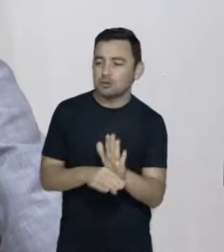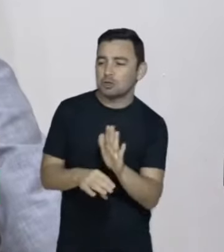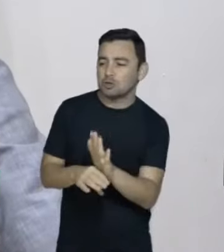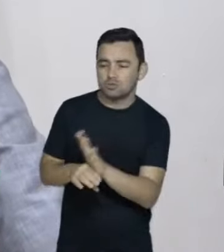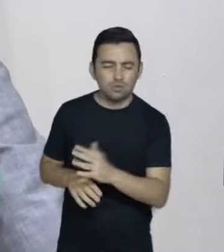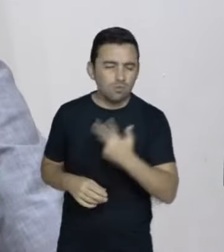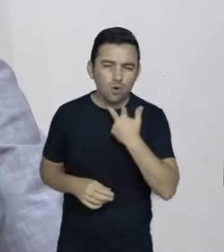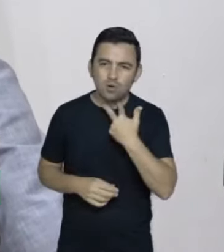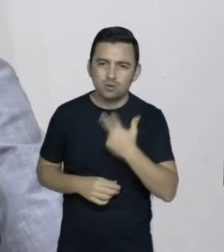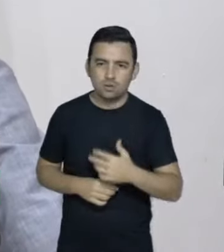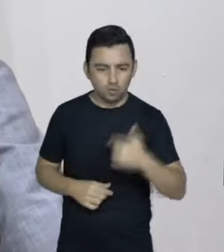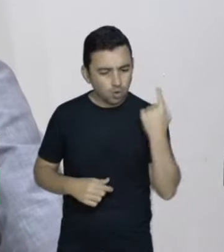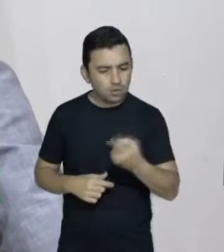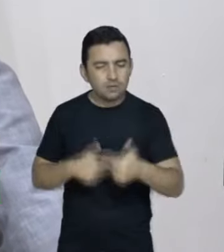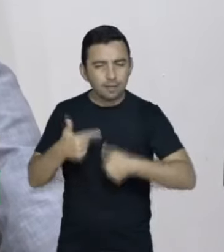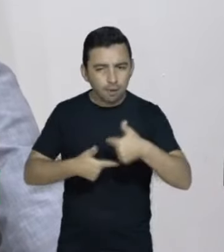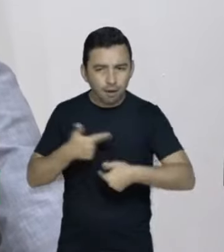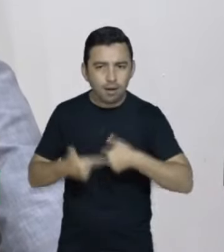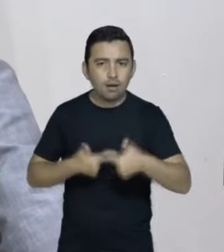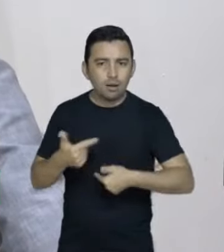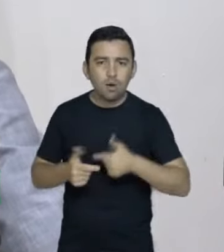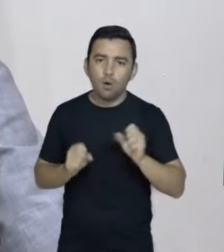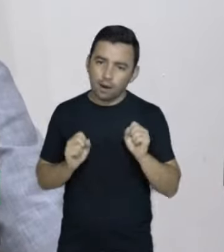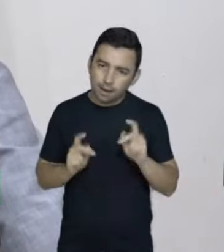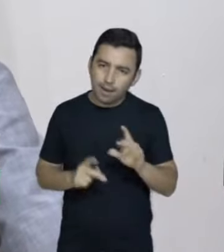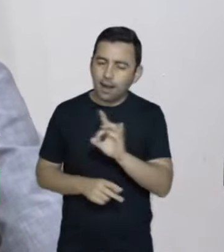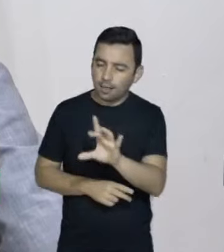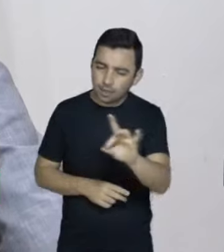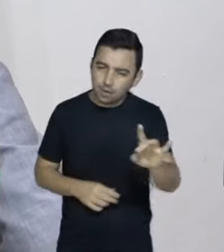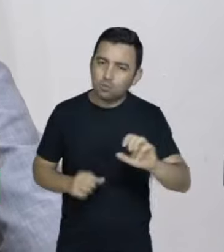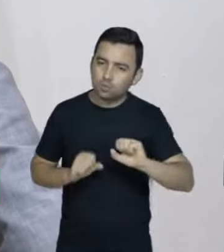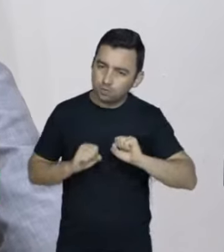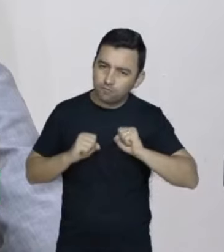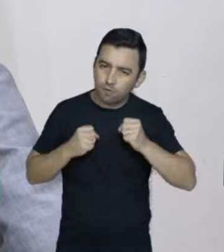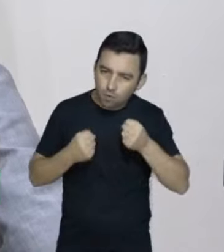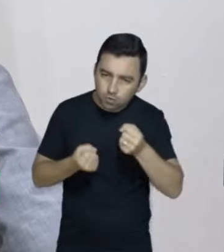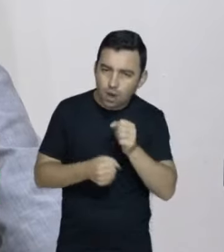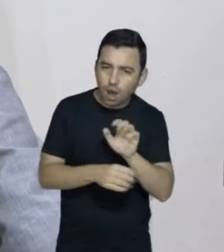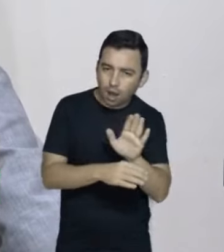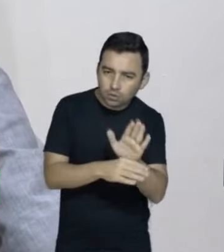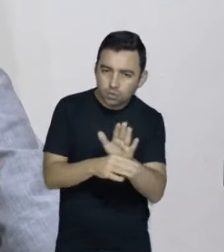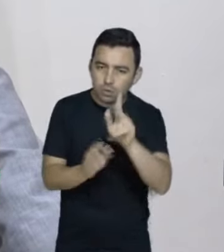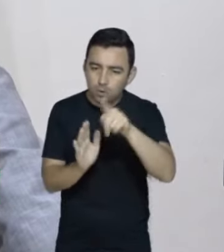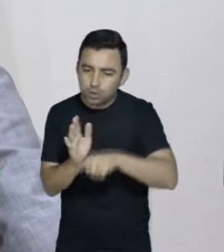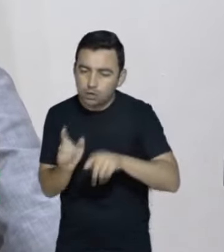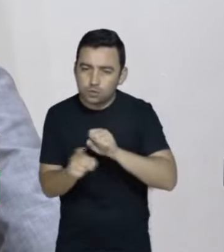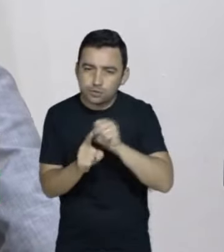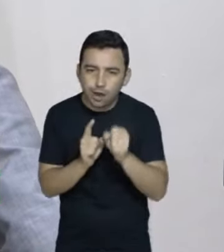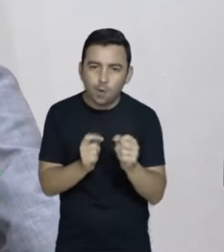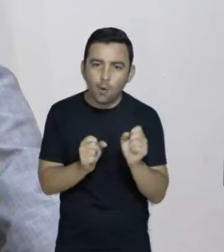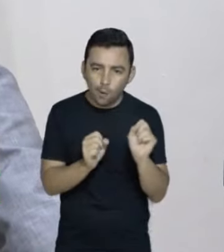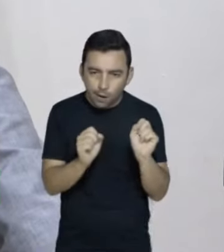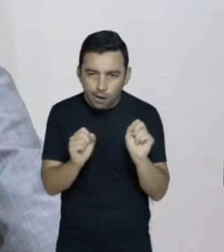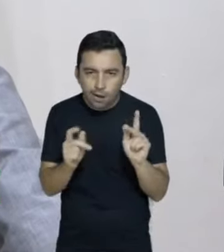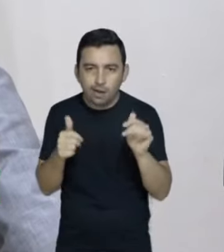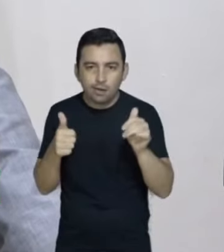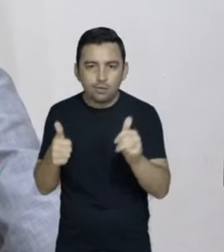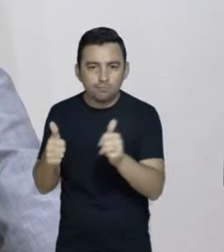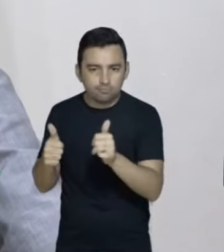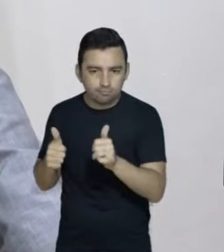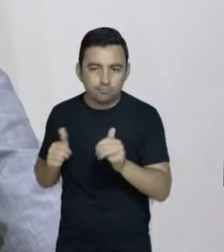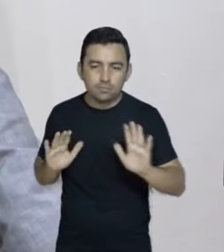A gente trabalha ali, né? Óbvio, cada um faz seu esforcinho, acaba ajudando de alguma forma um projeto social ou outro, todo mundo tem um sentimento